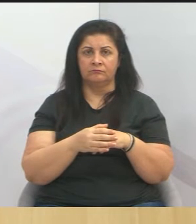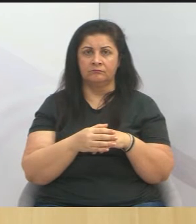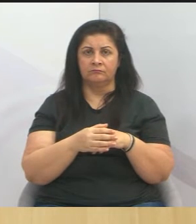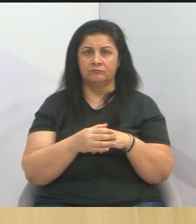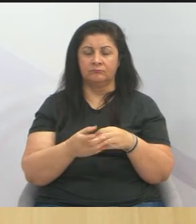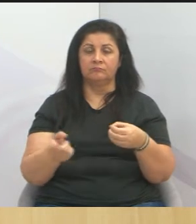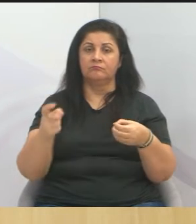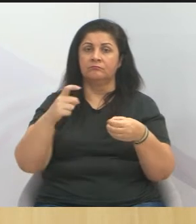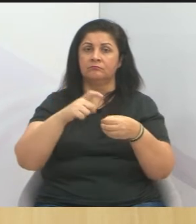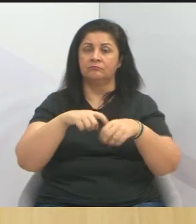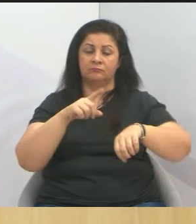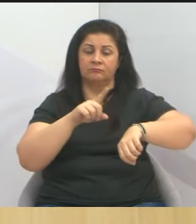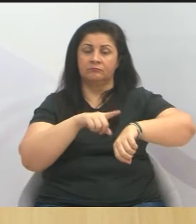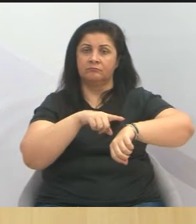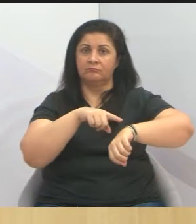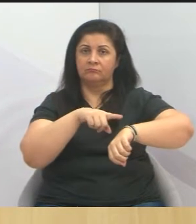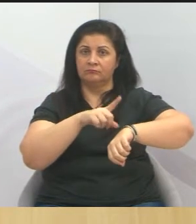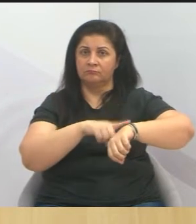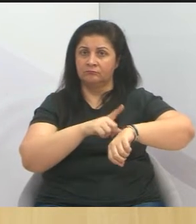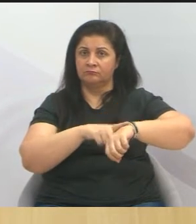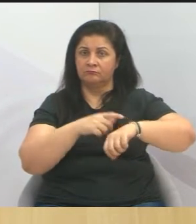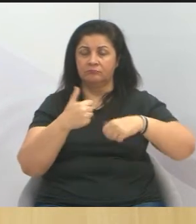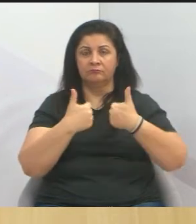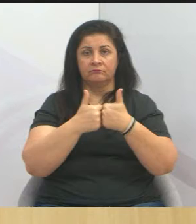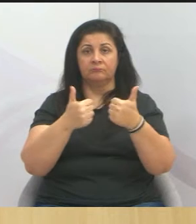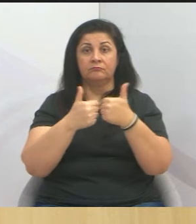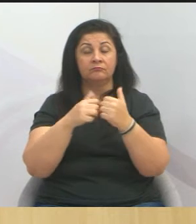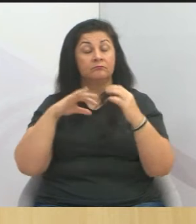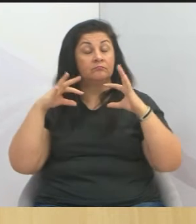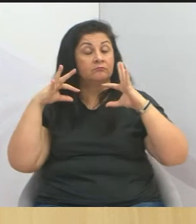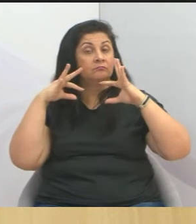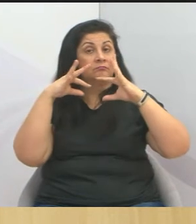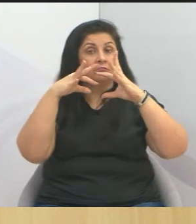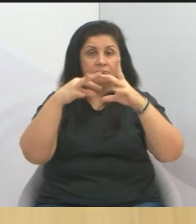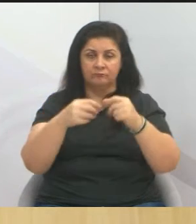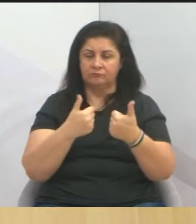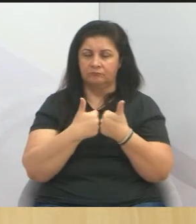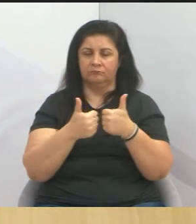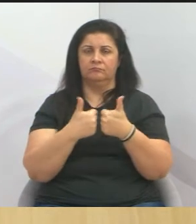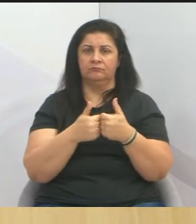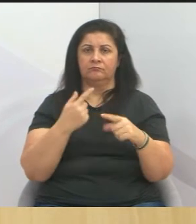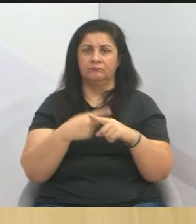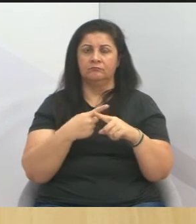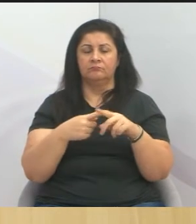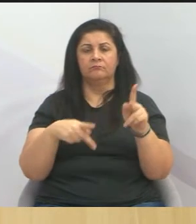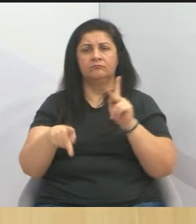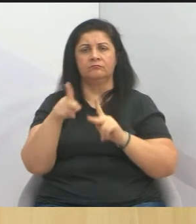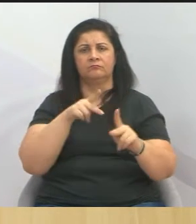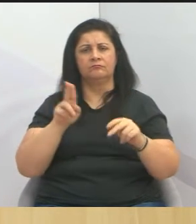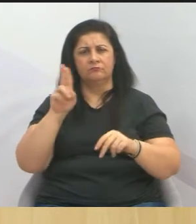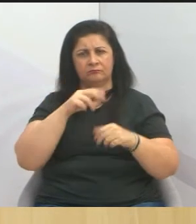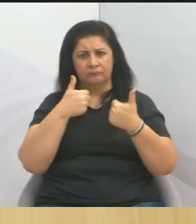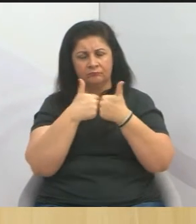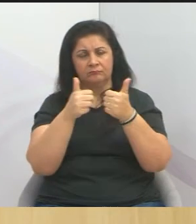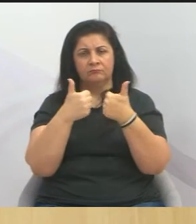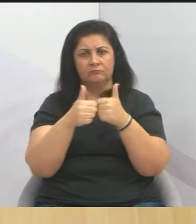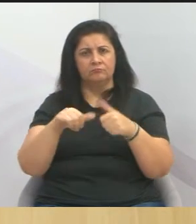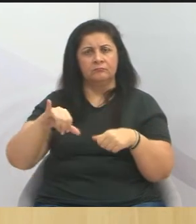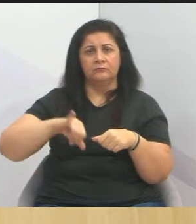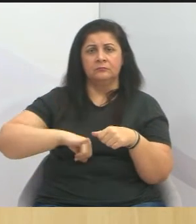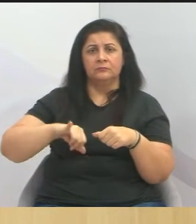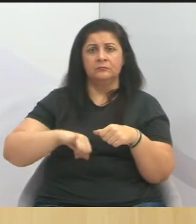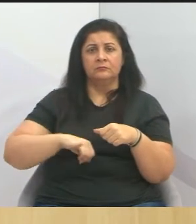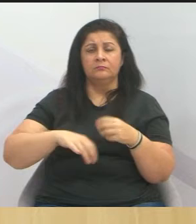todas as linhas de ônibus desse município considerando que a população que utiliza o transporte público vem